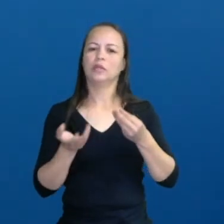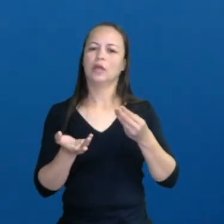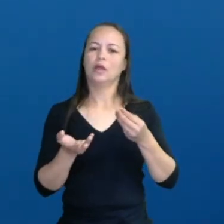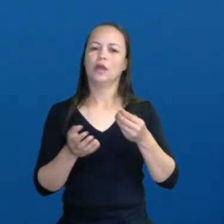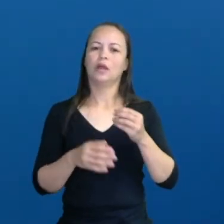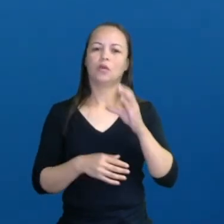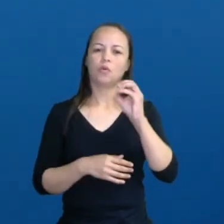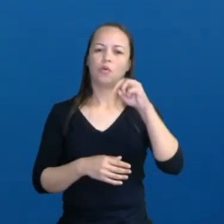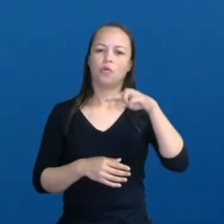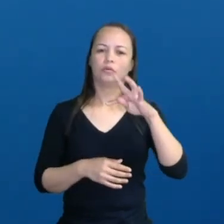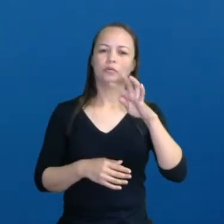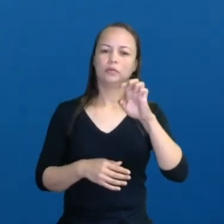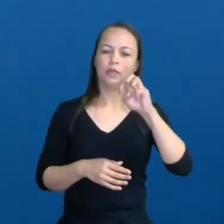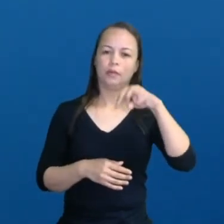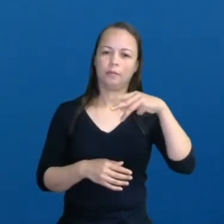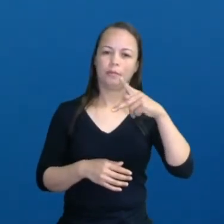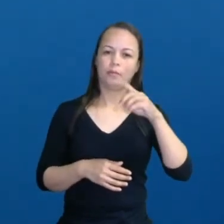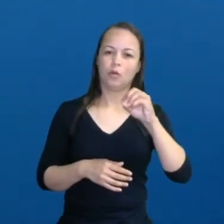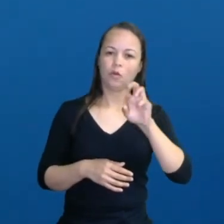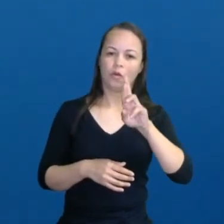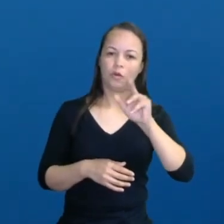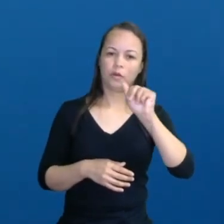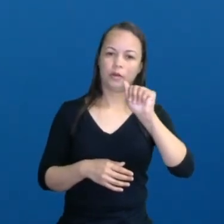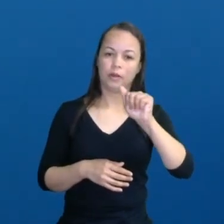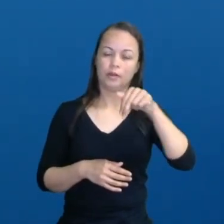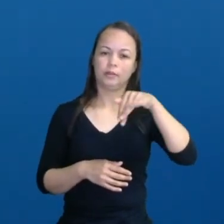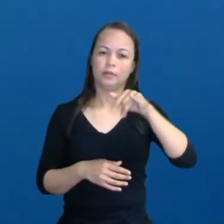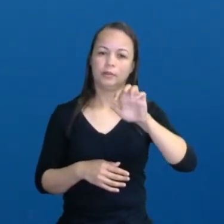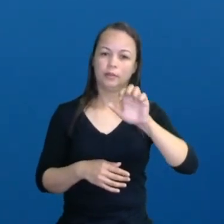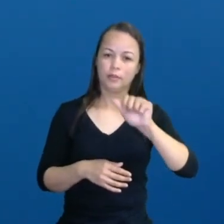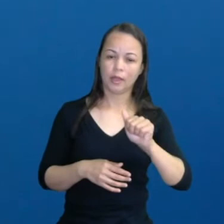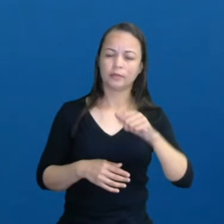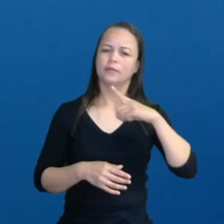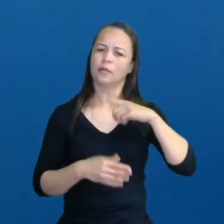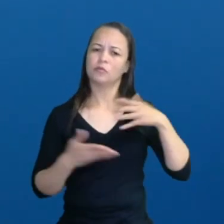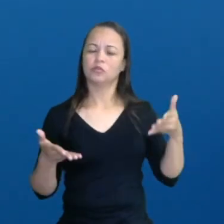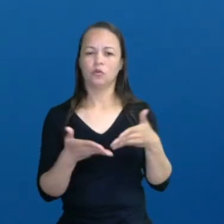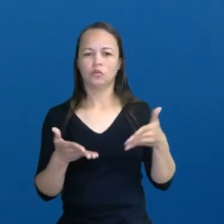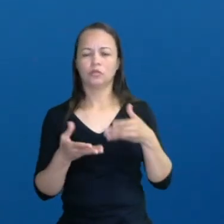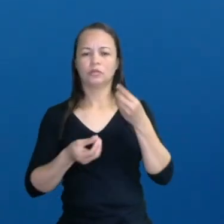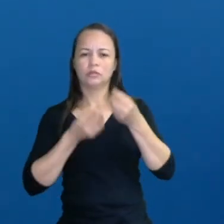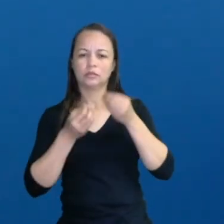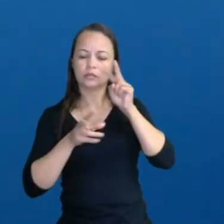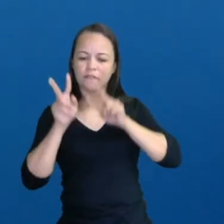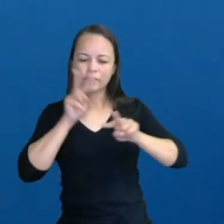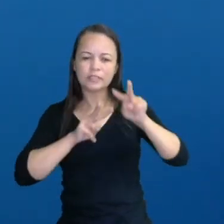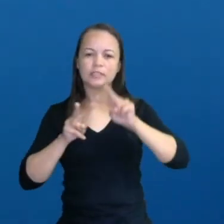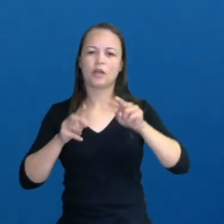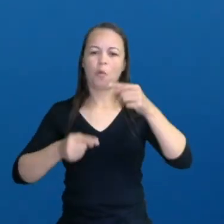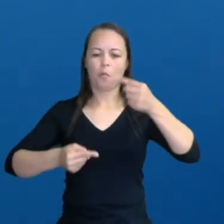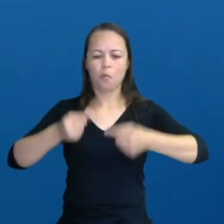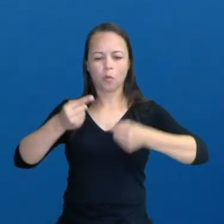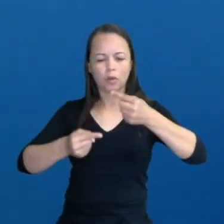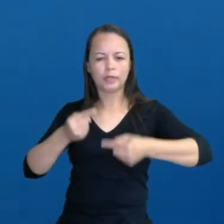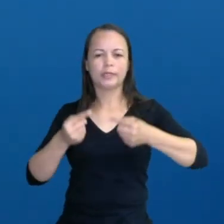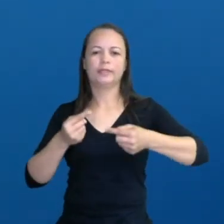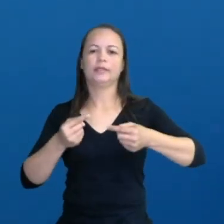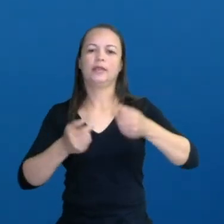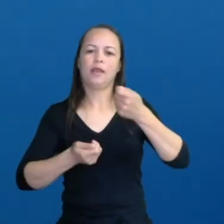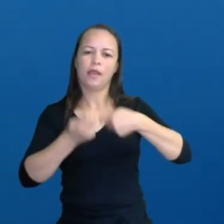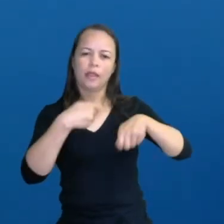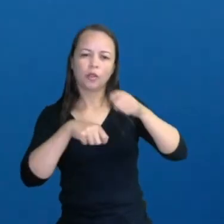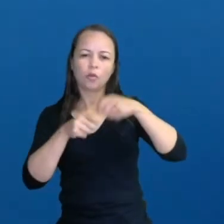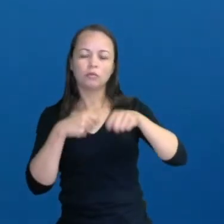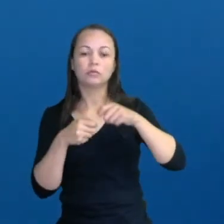hoje, porque a partir dessa visão social liberal, dessa visão política e econômica, é que nós temos os